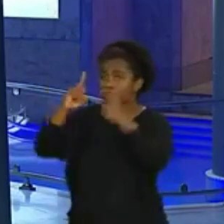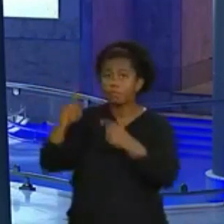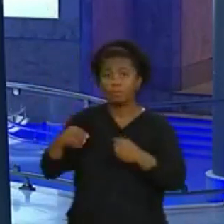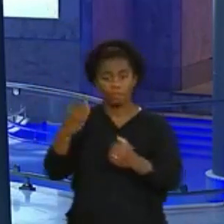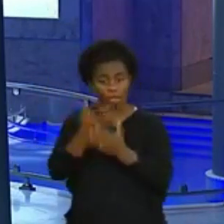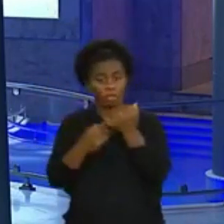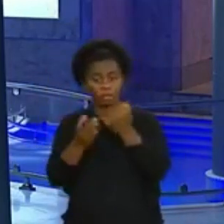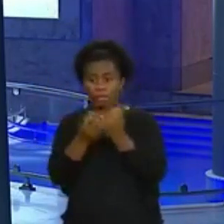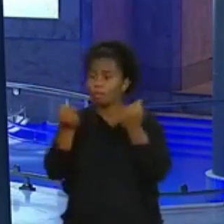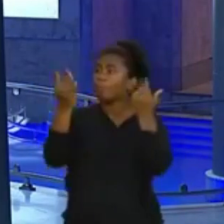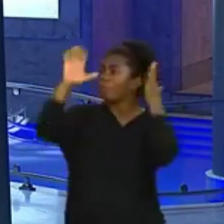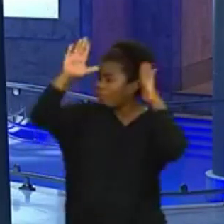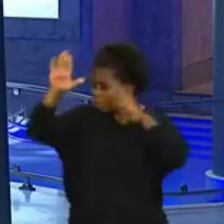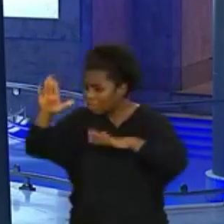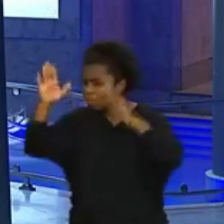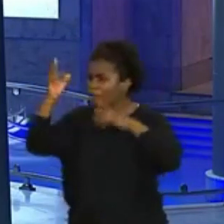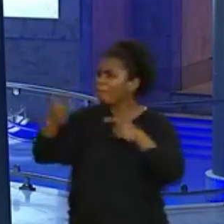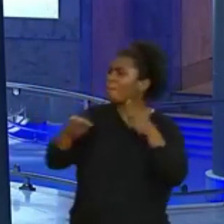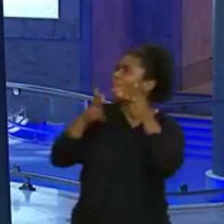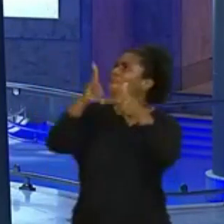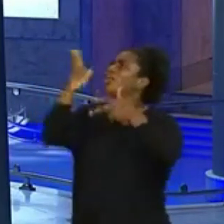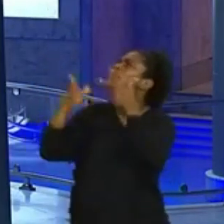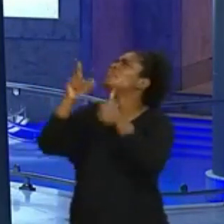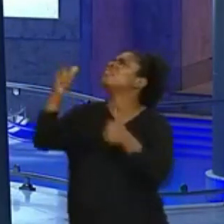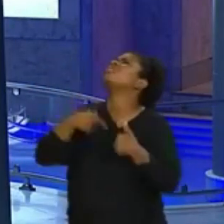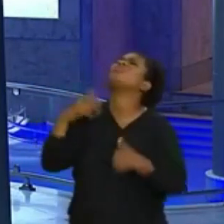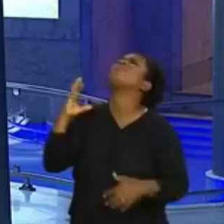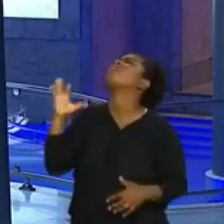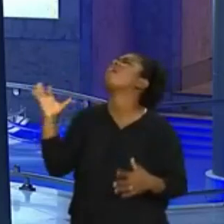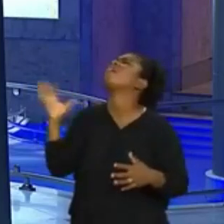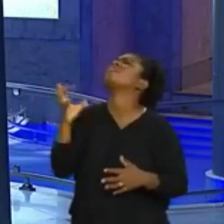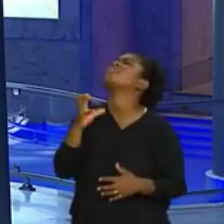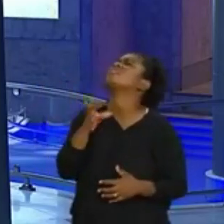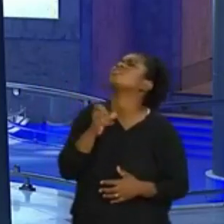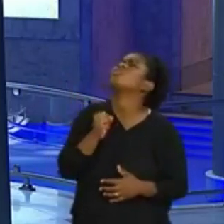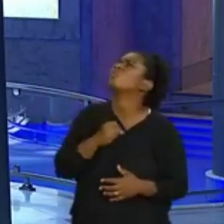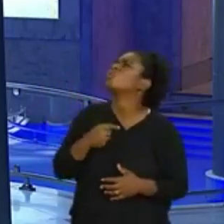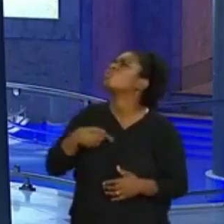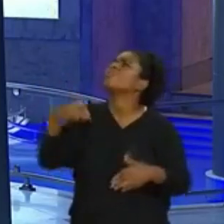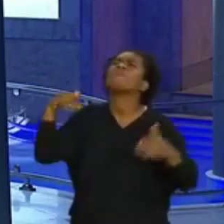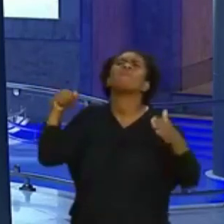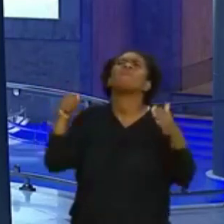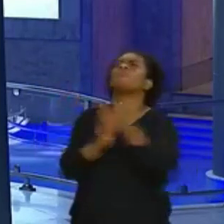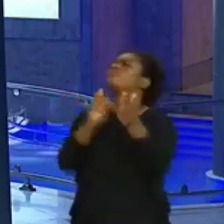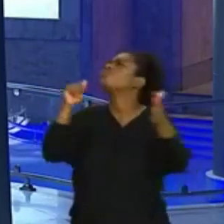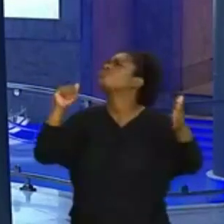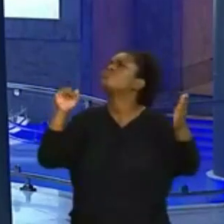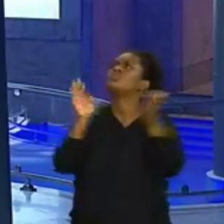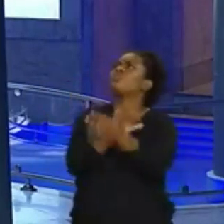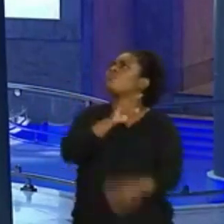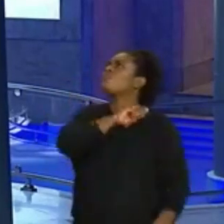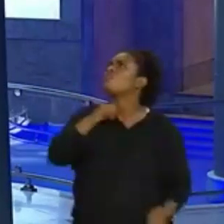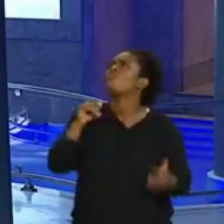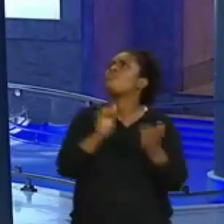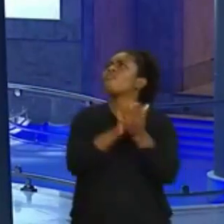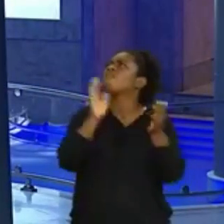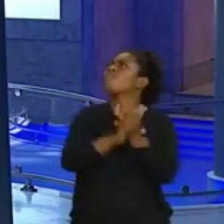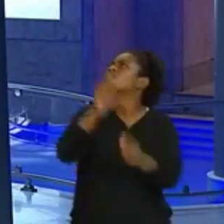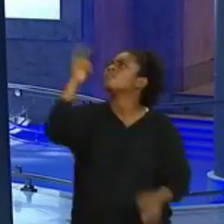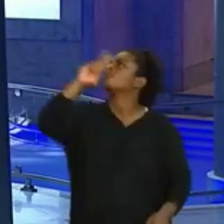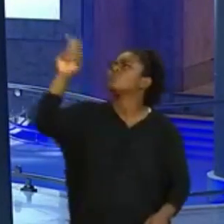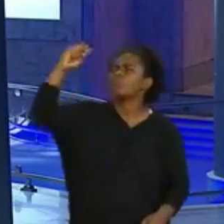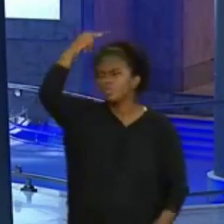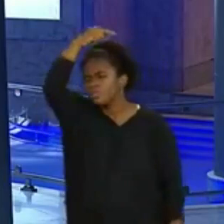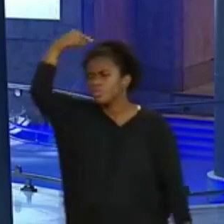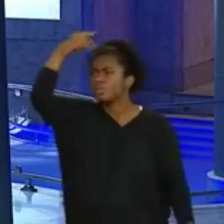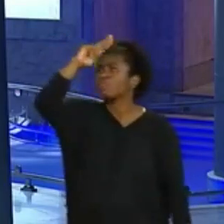adore. Isso, fala para ele: eu te adoro, eu te louvo. Louvado seja o teu nome,